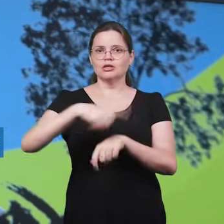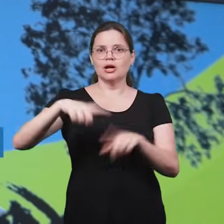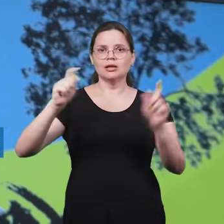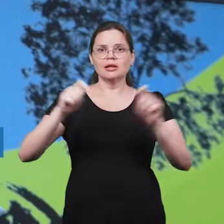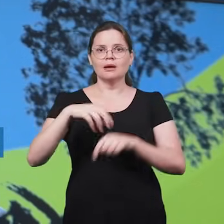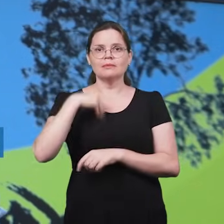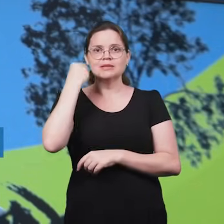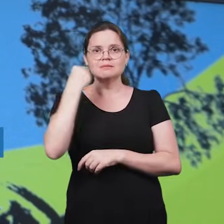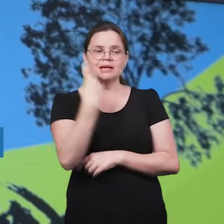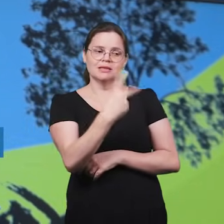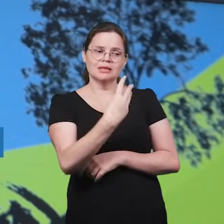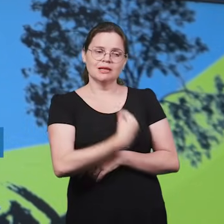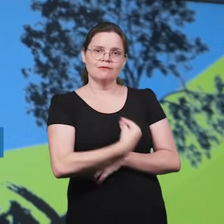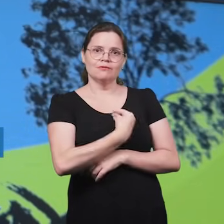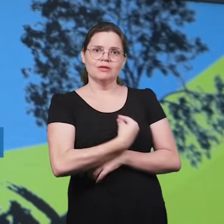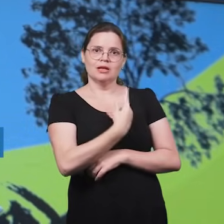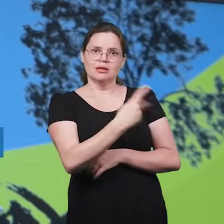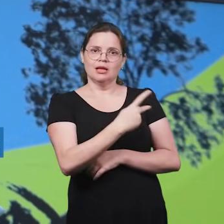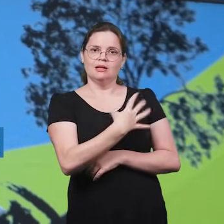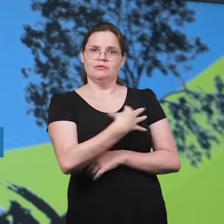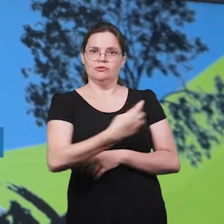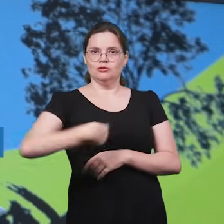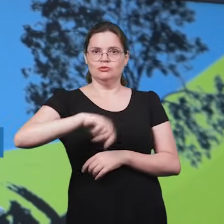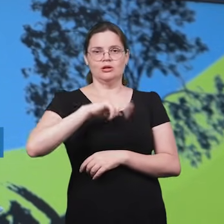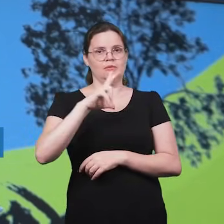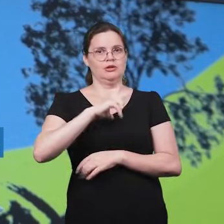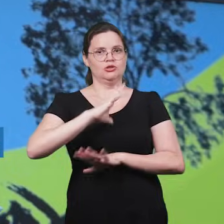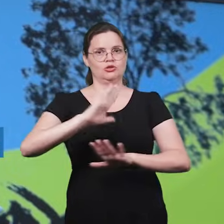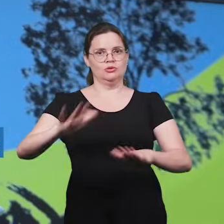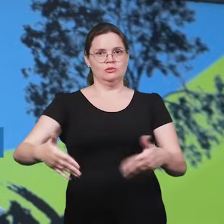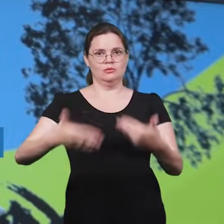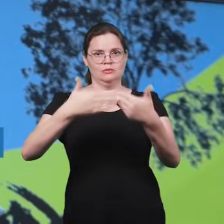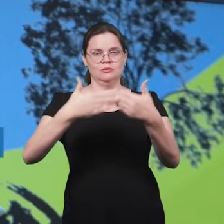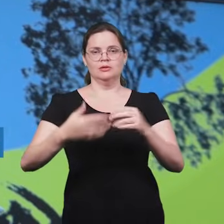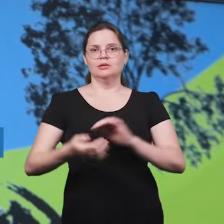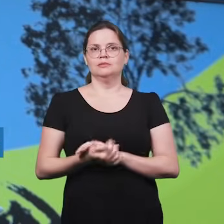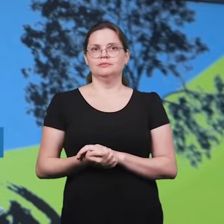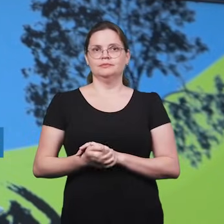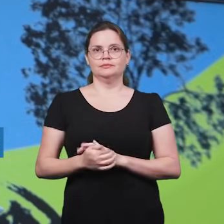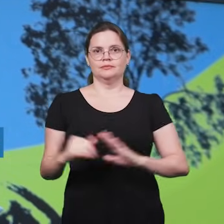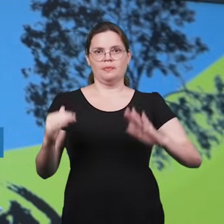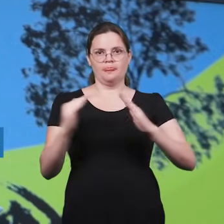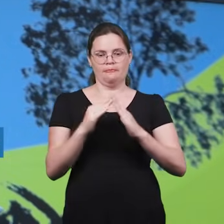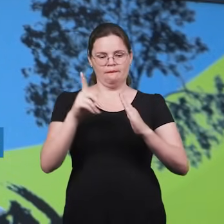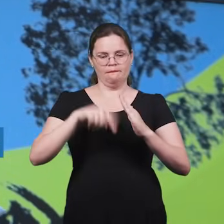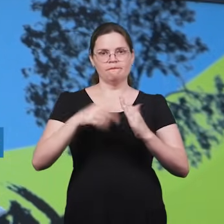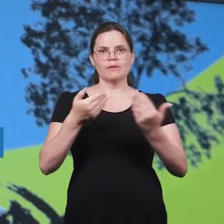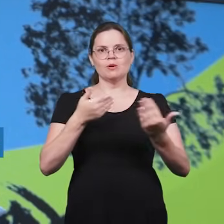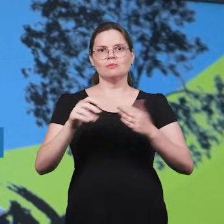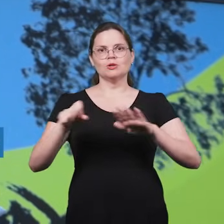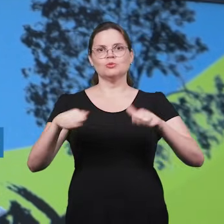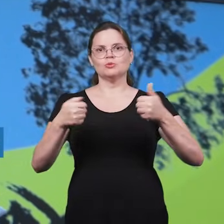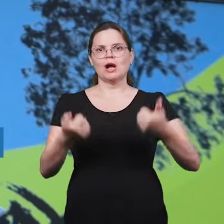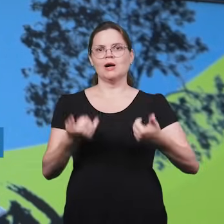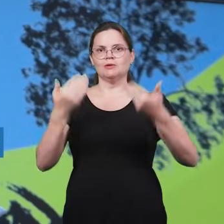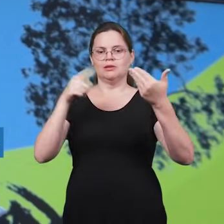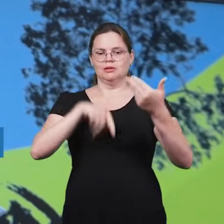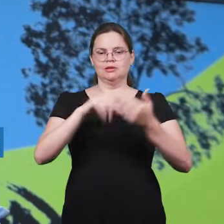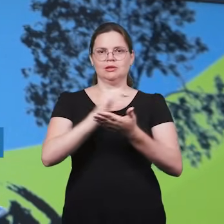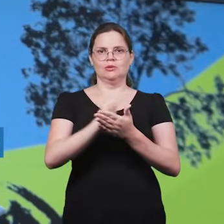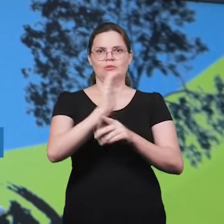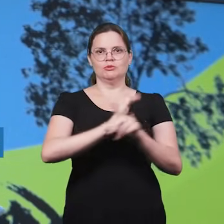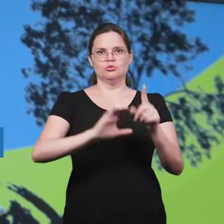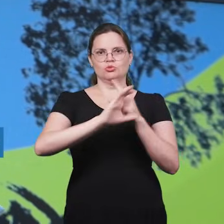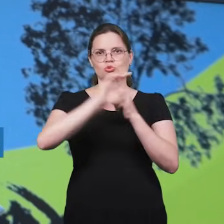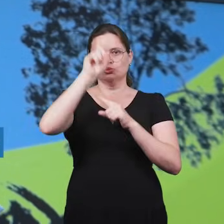experiência individual com o Senhor. E o lar foi apresentado como um pequeno altar, onde o culto começa no